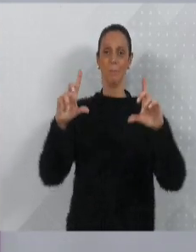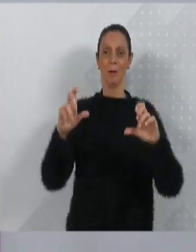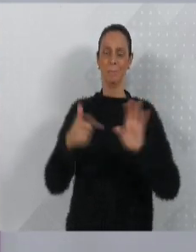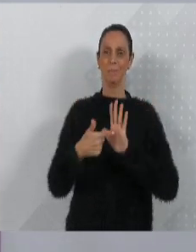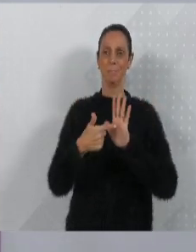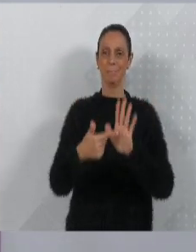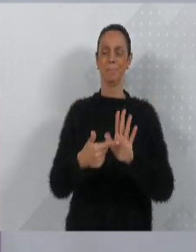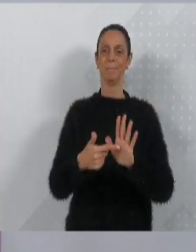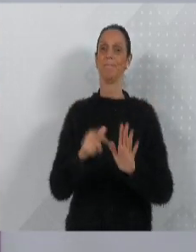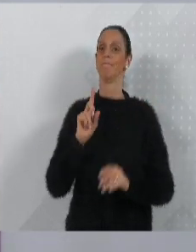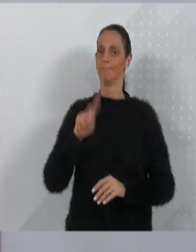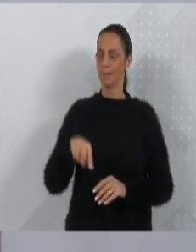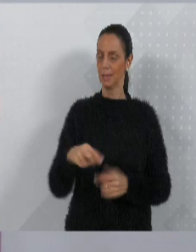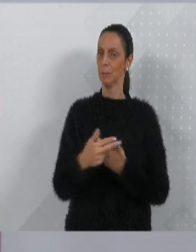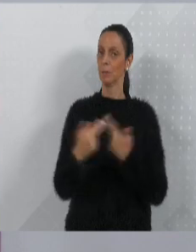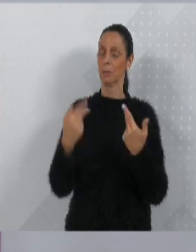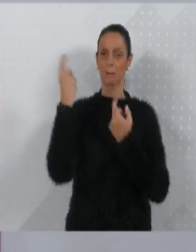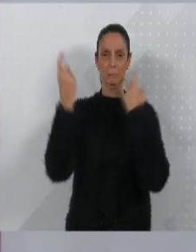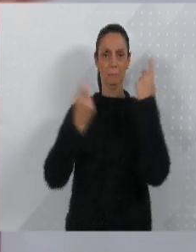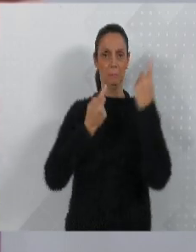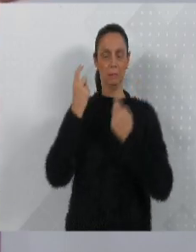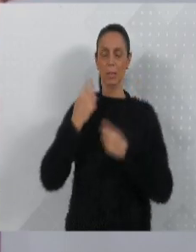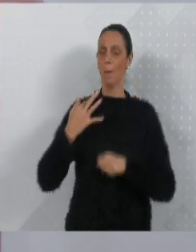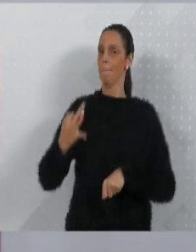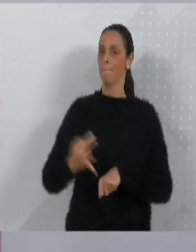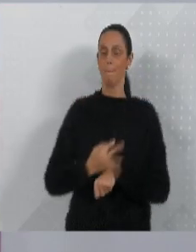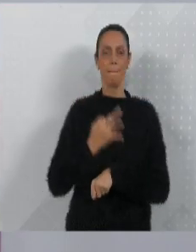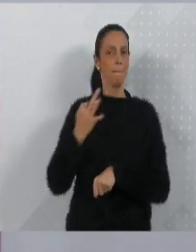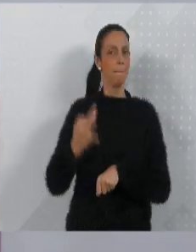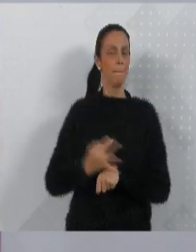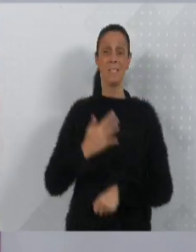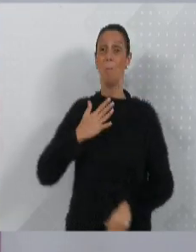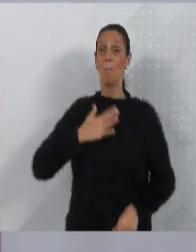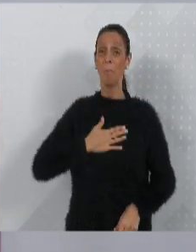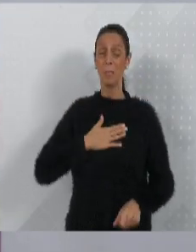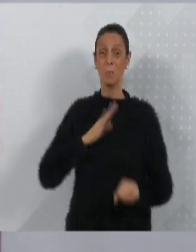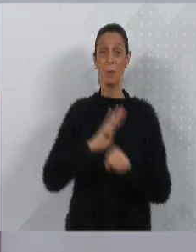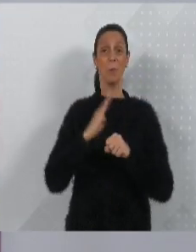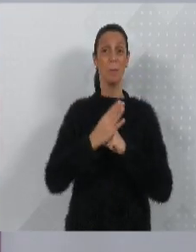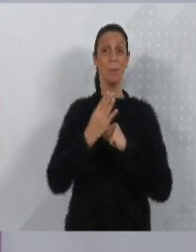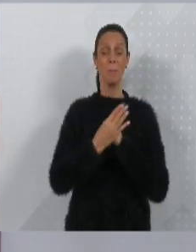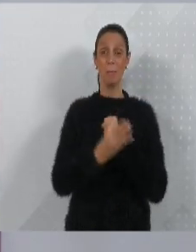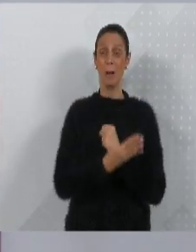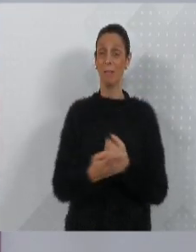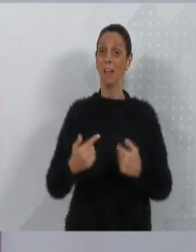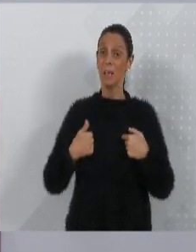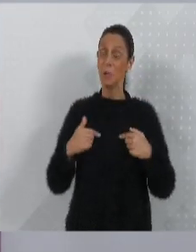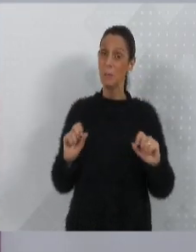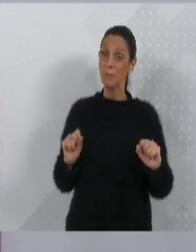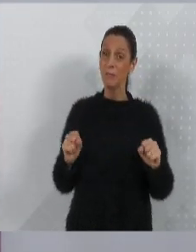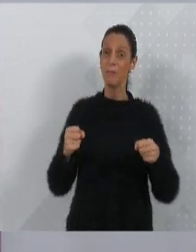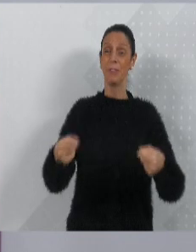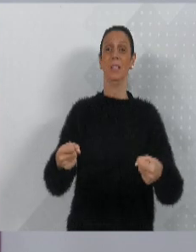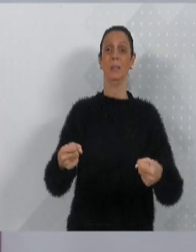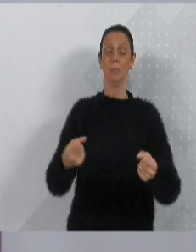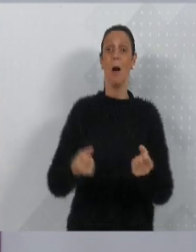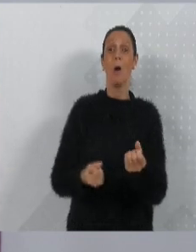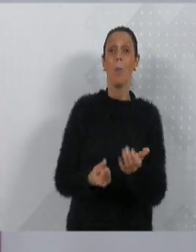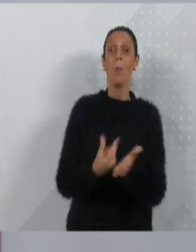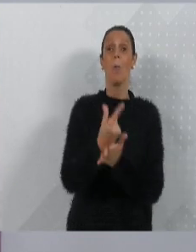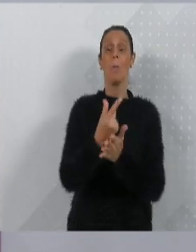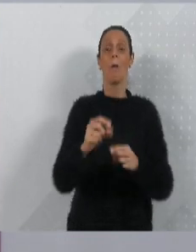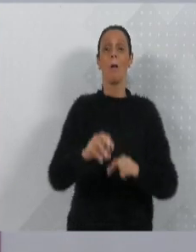um negócio que me preocupa aí que assim ó eu não aguento mais no meu bairro daí você da eu sou um cara que defende a compra do CESI